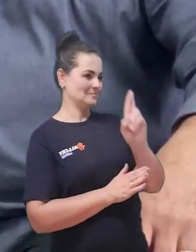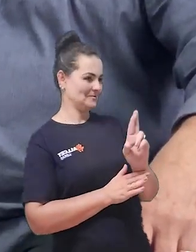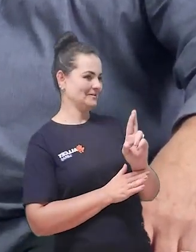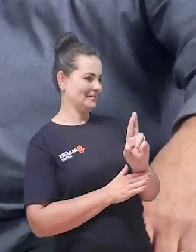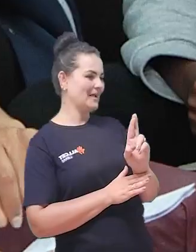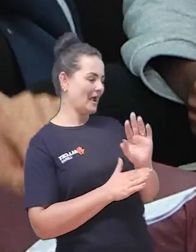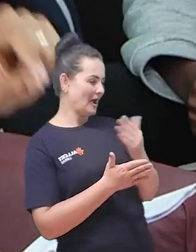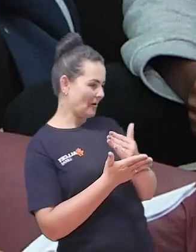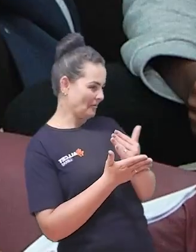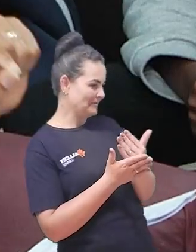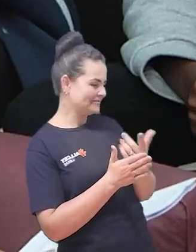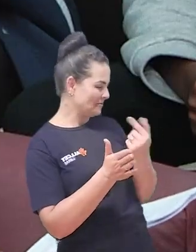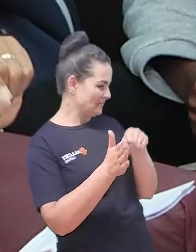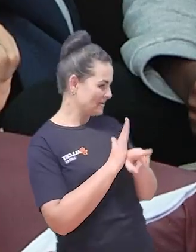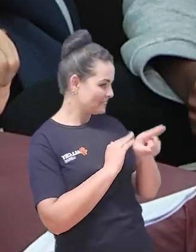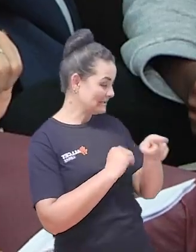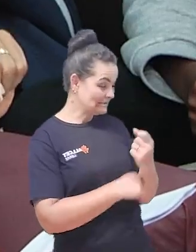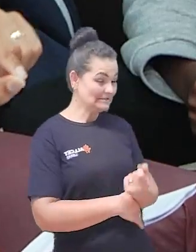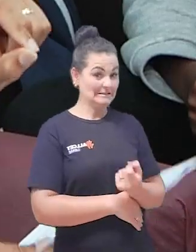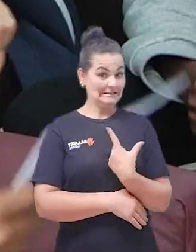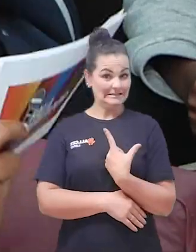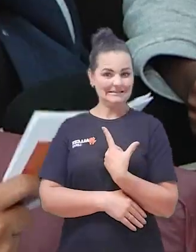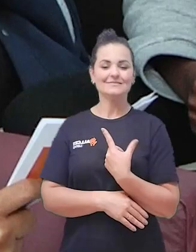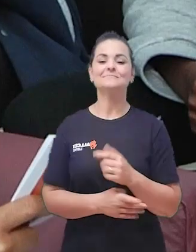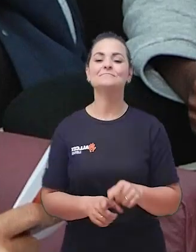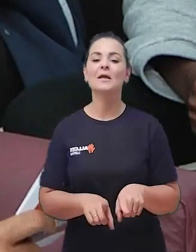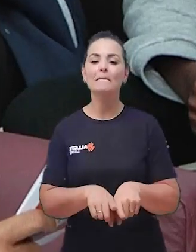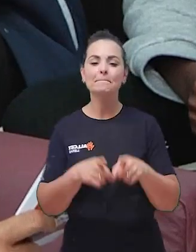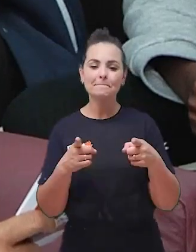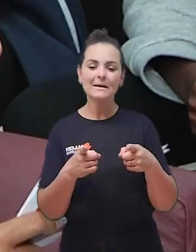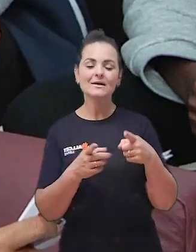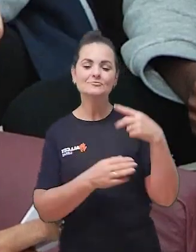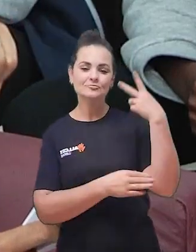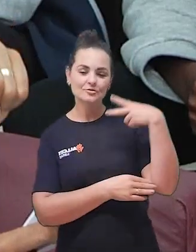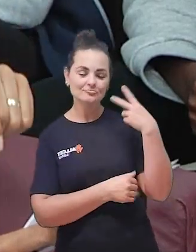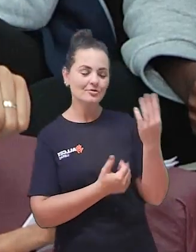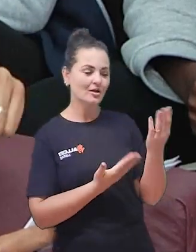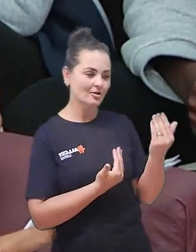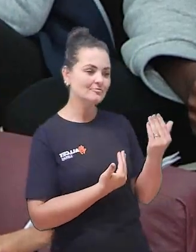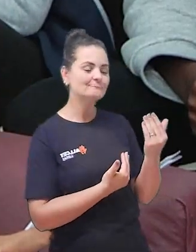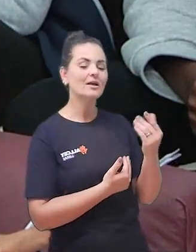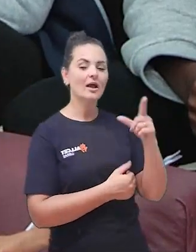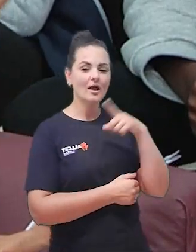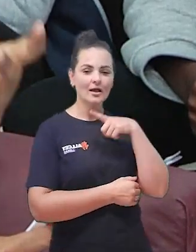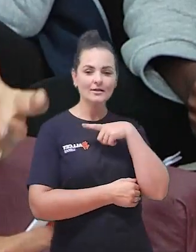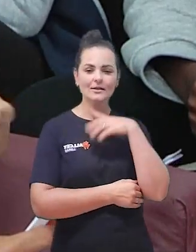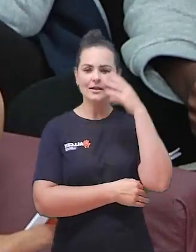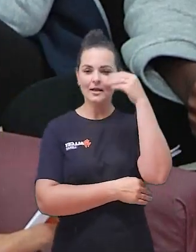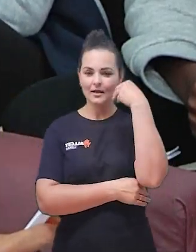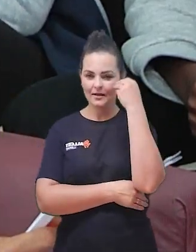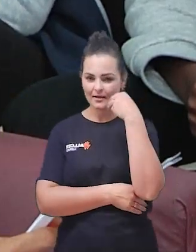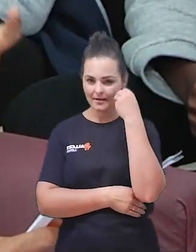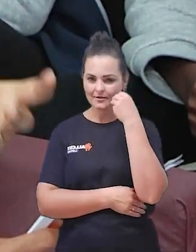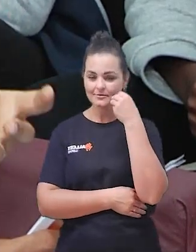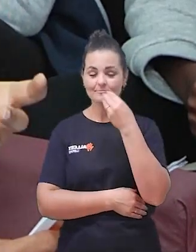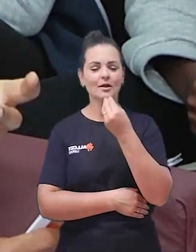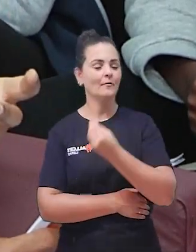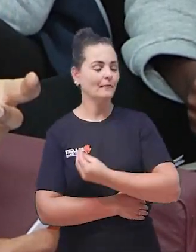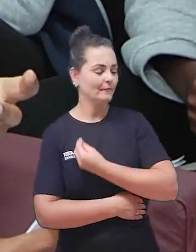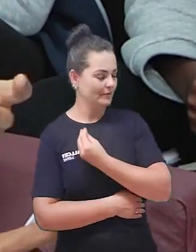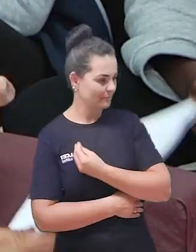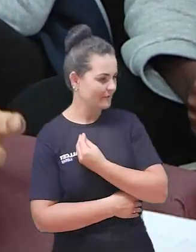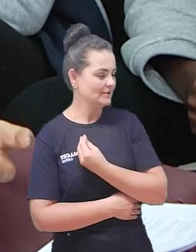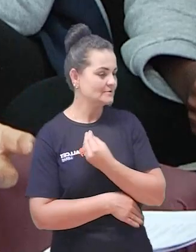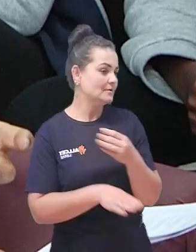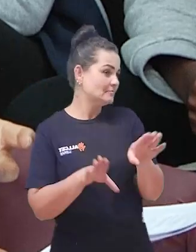da política. Mas, principalmente, que os nossos vereadores mirins tenham essas experiências e